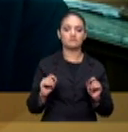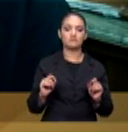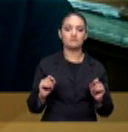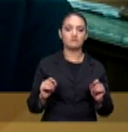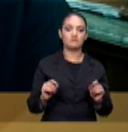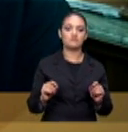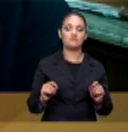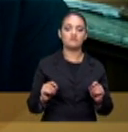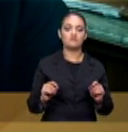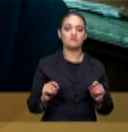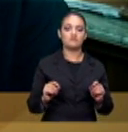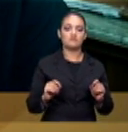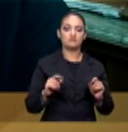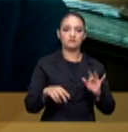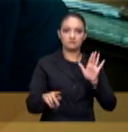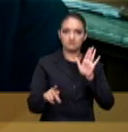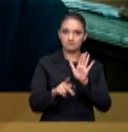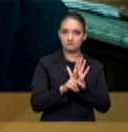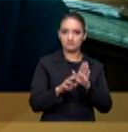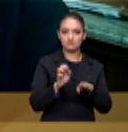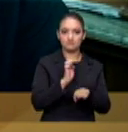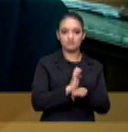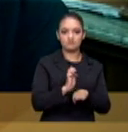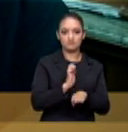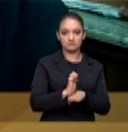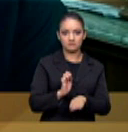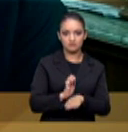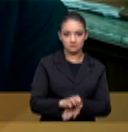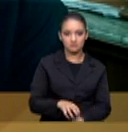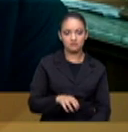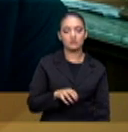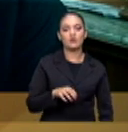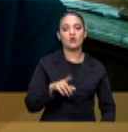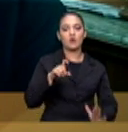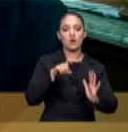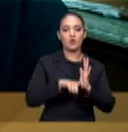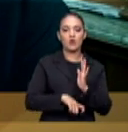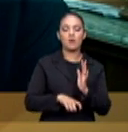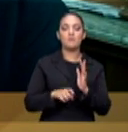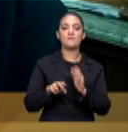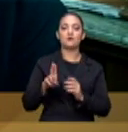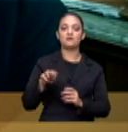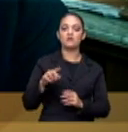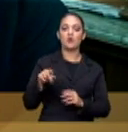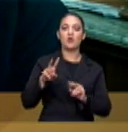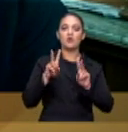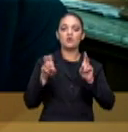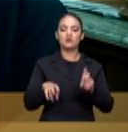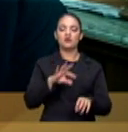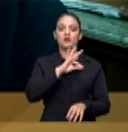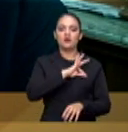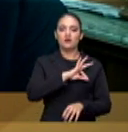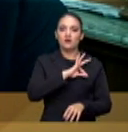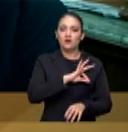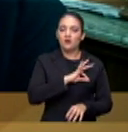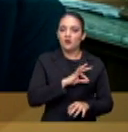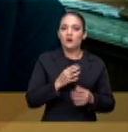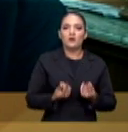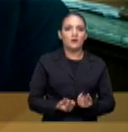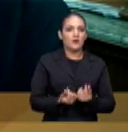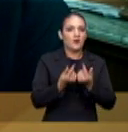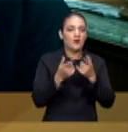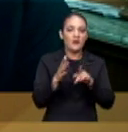como pertencentes aos estados o imposto da União sobre a renda e proventos de qualquer